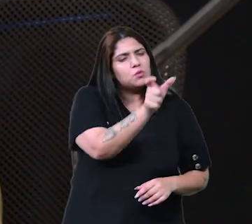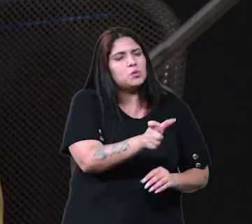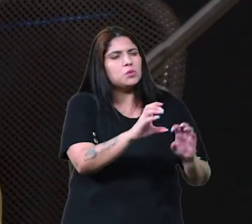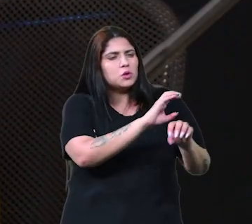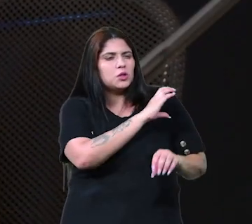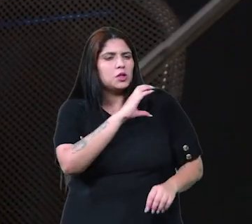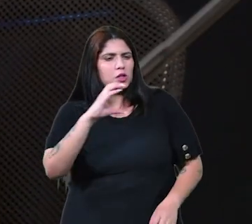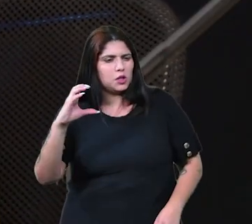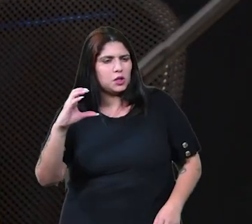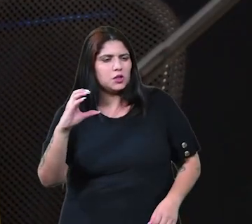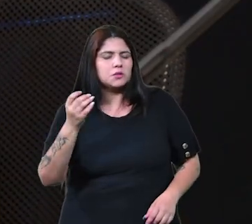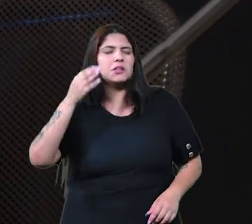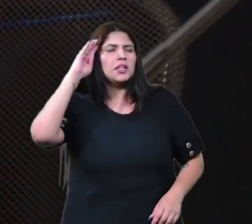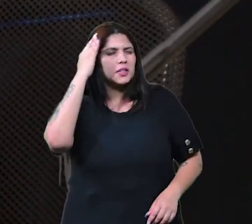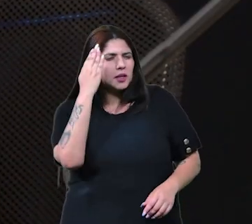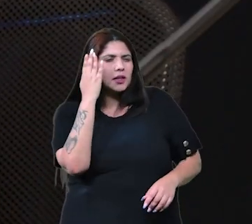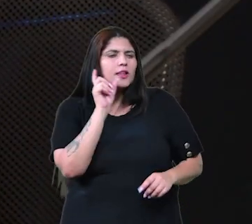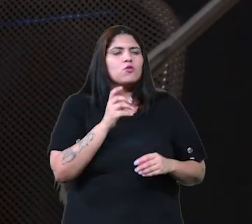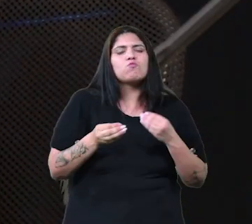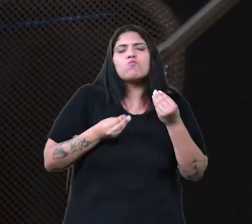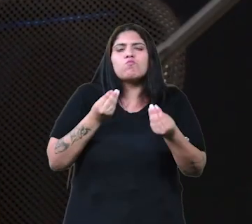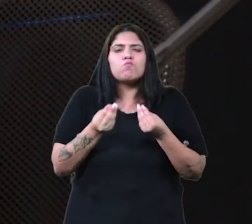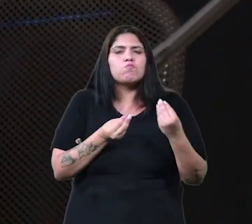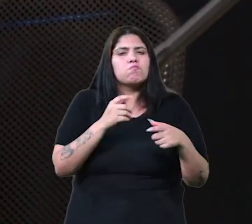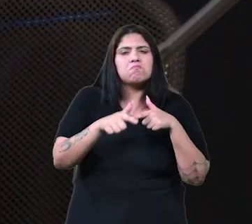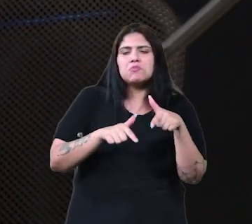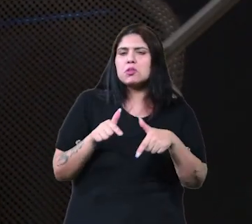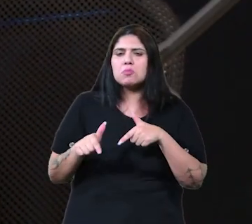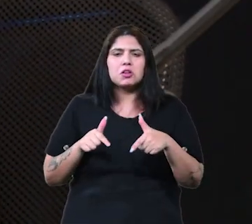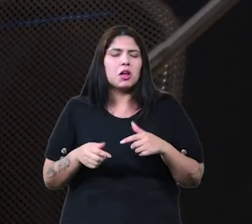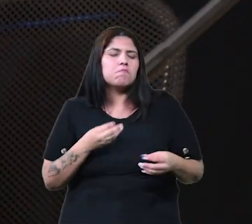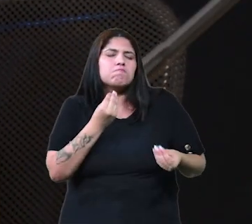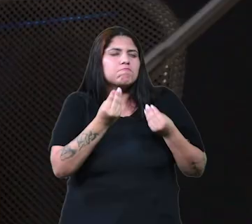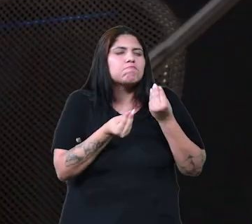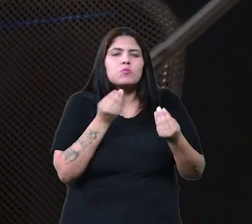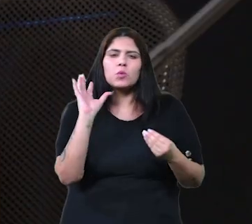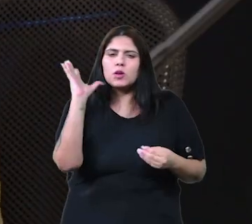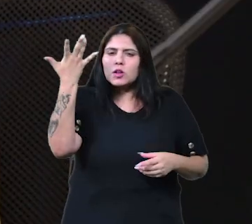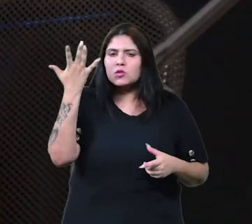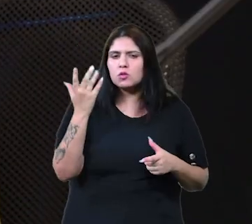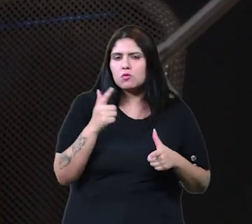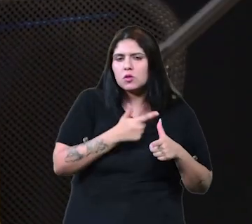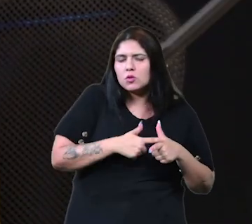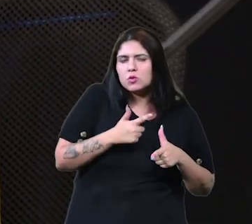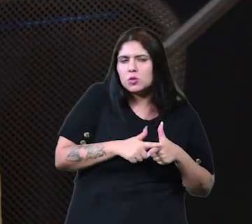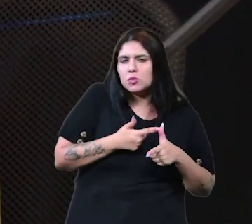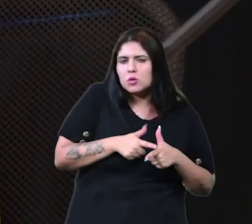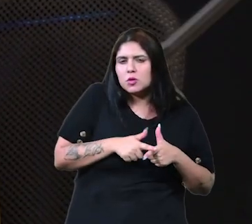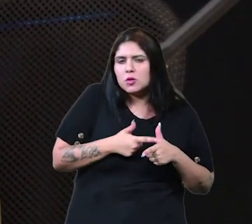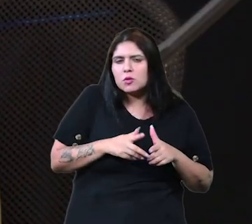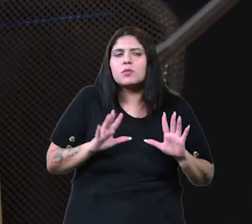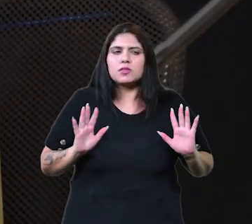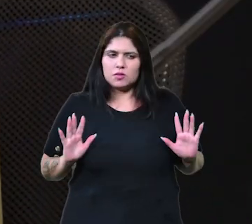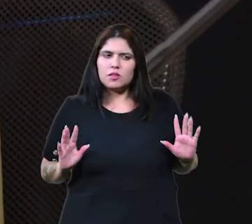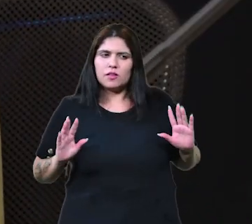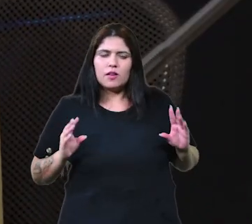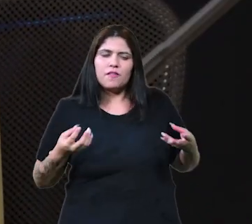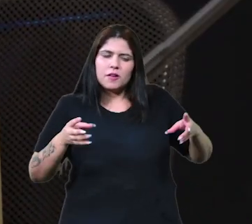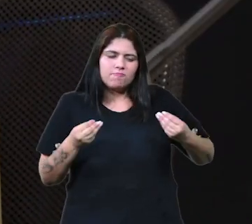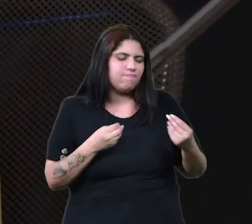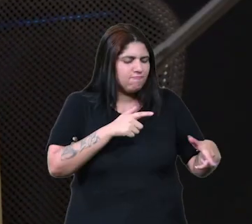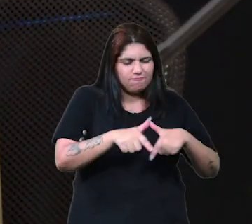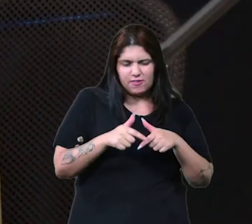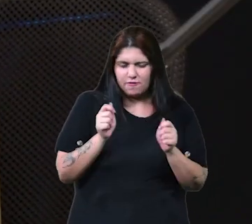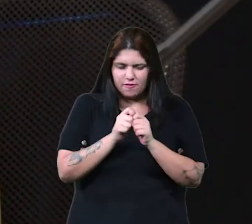pode estar agindo, né, onde ele pode estar solucionando os problemas, ele ele vai estar entregando um serviço com uma